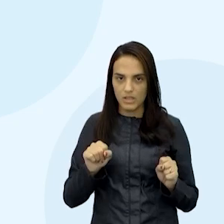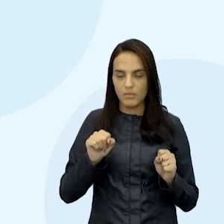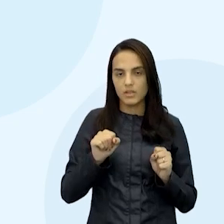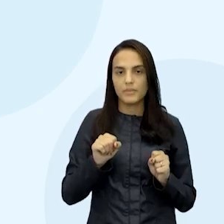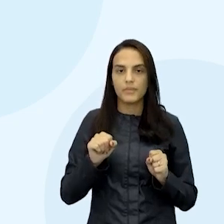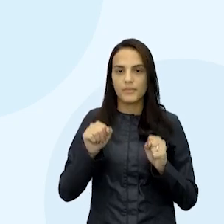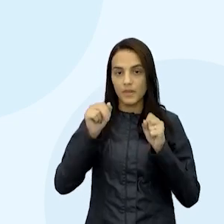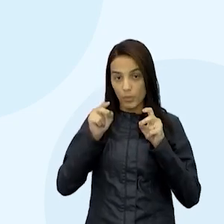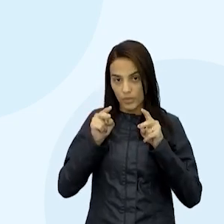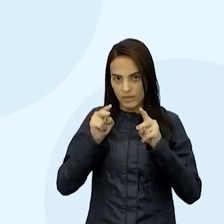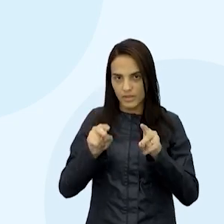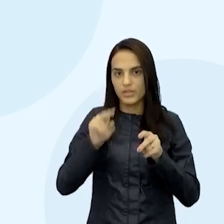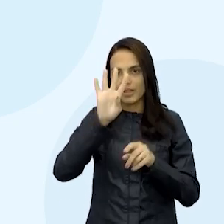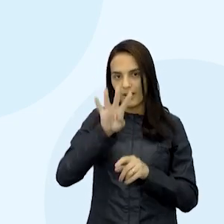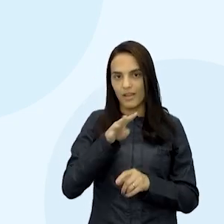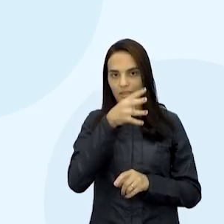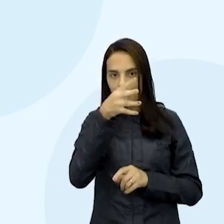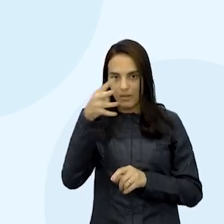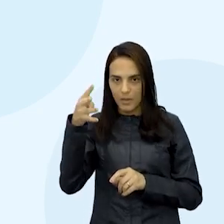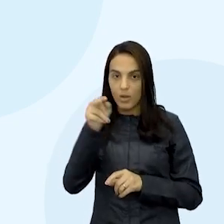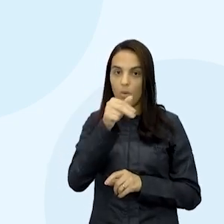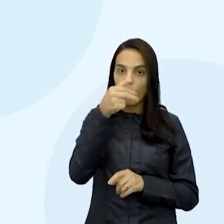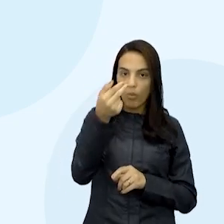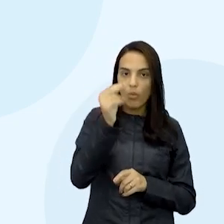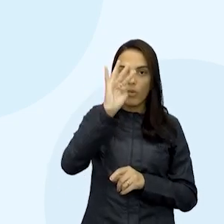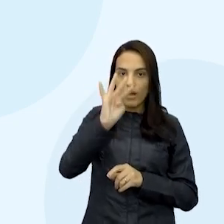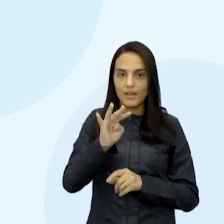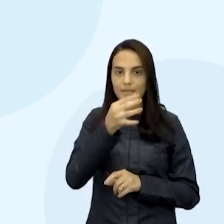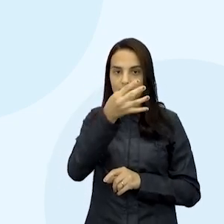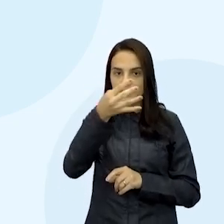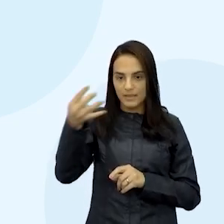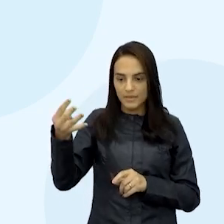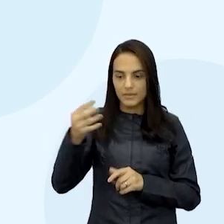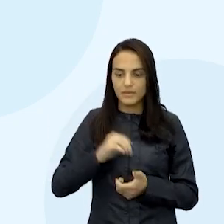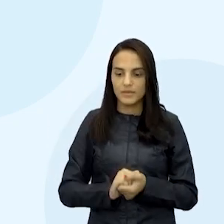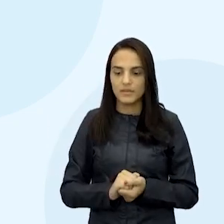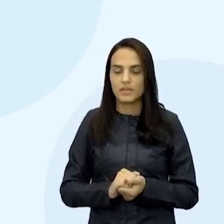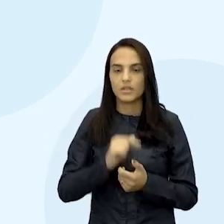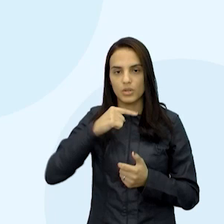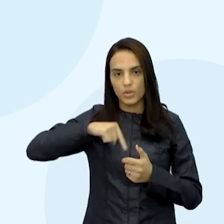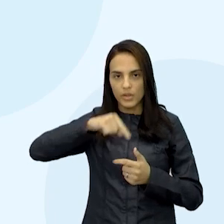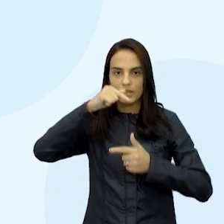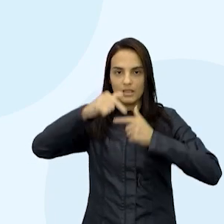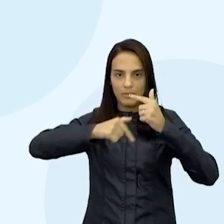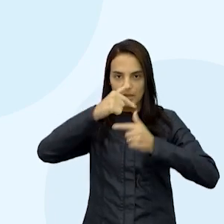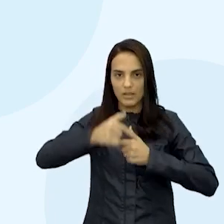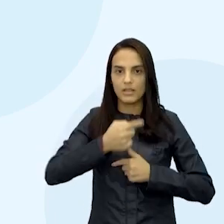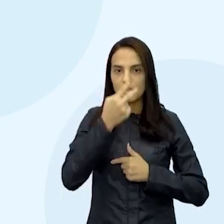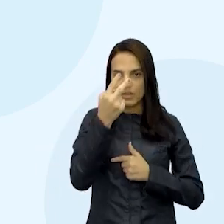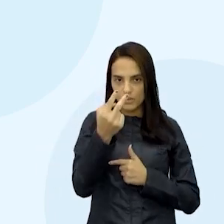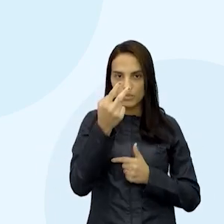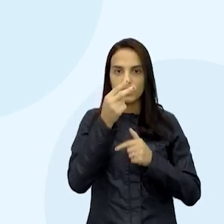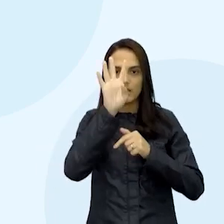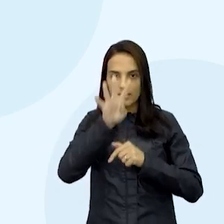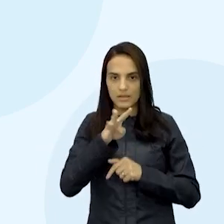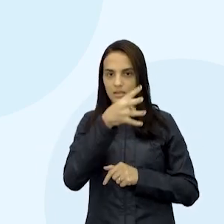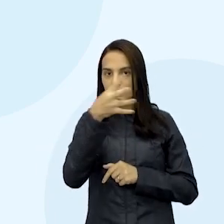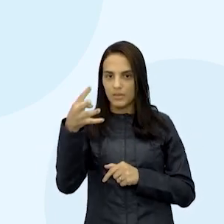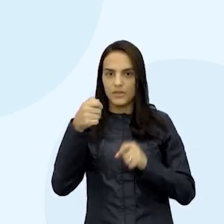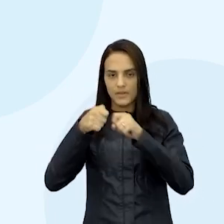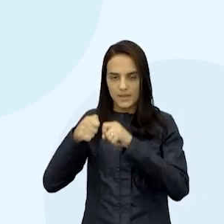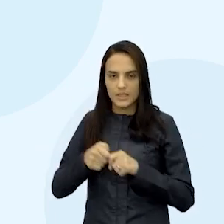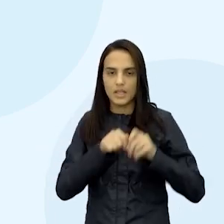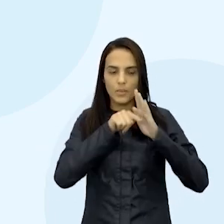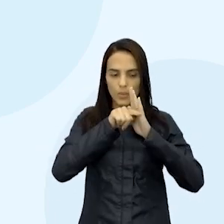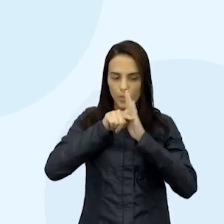amortização constante, que é a tabela SAC, ou a tabela Price, também, que nós trabalhamos com essas duas tabelas. Quando vocês forem fazer a busca